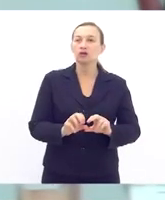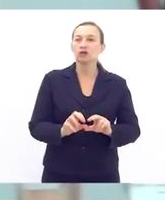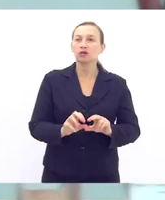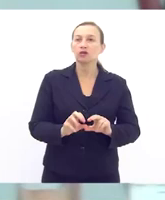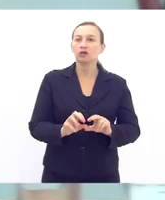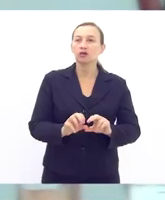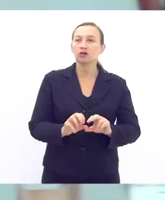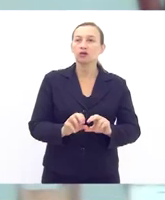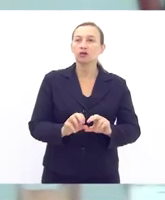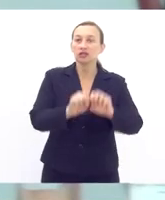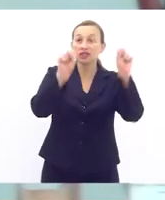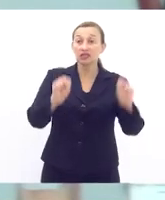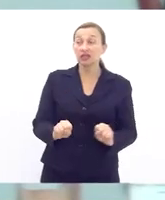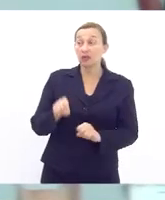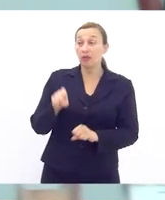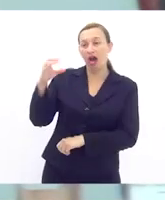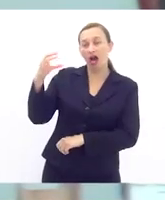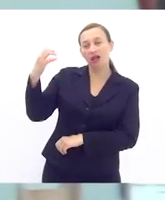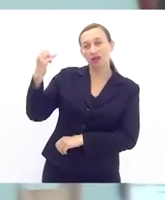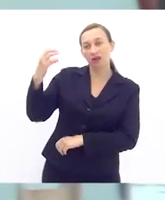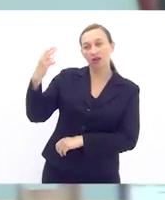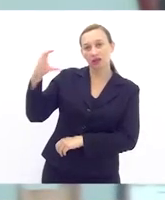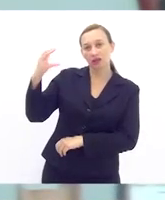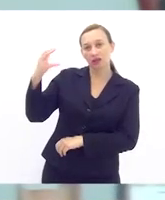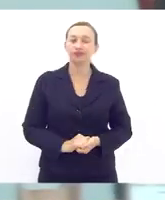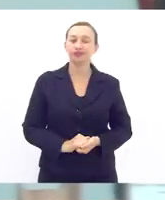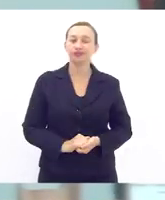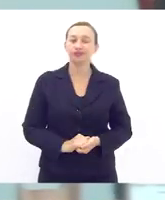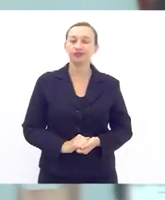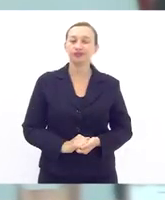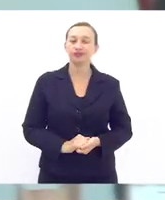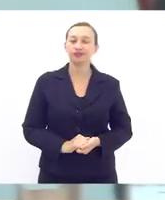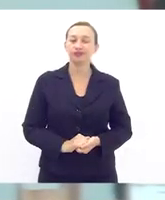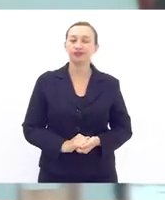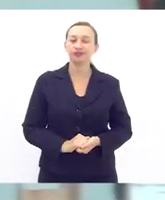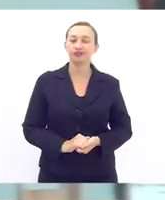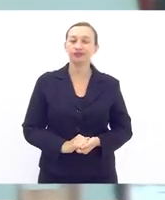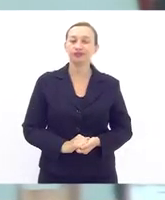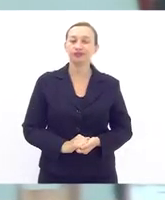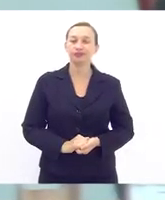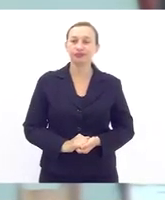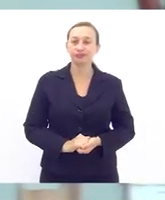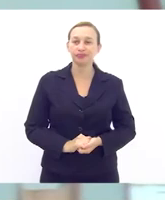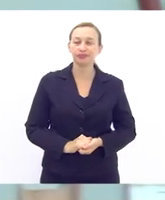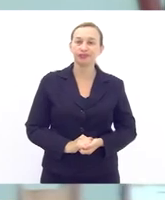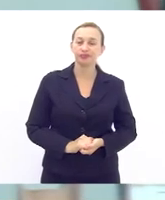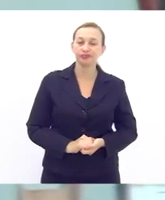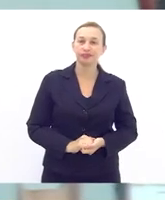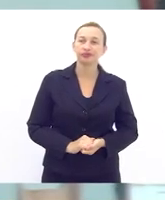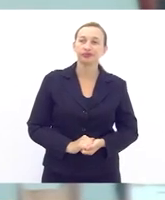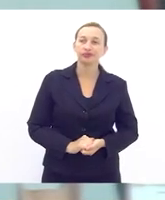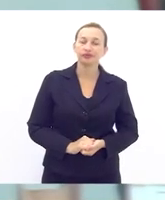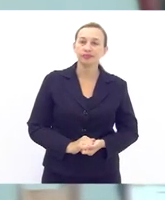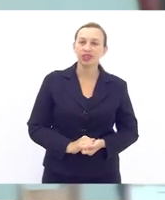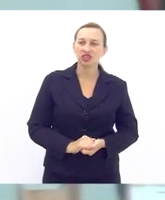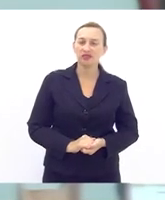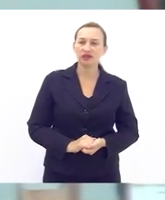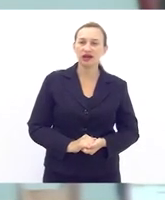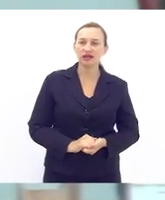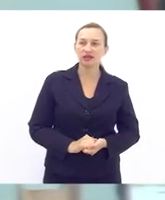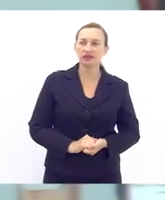lagulado de Niterói a gente chama Lago de Niterói a gente teve uma conversa duas semanas atrás como Prefeito Axel